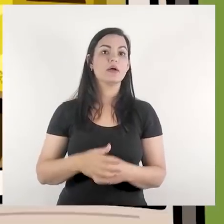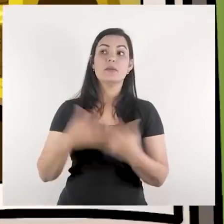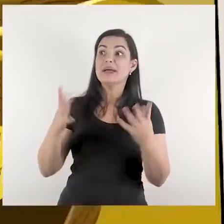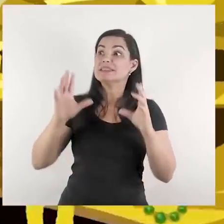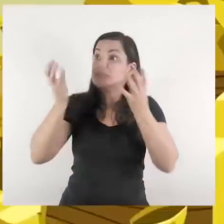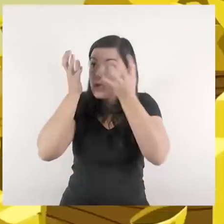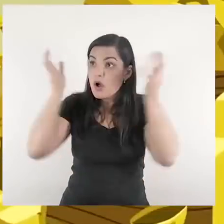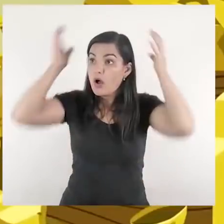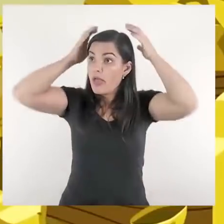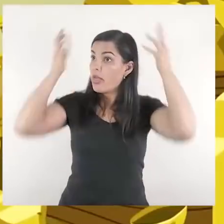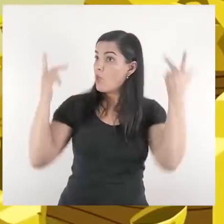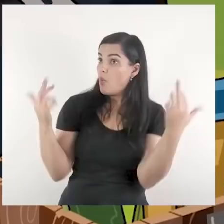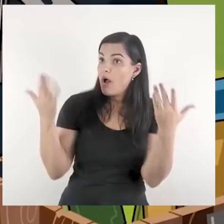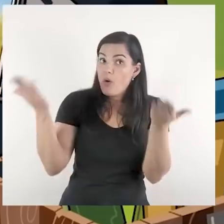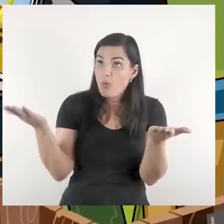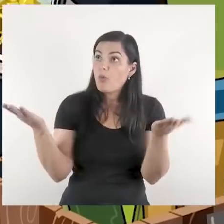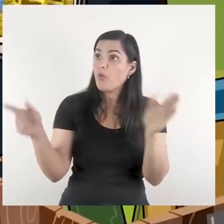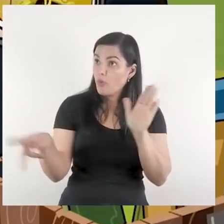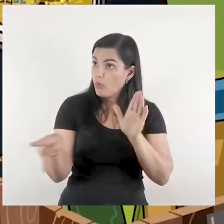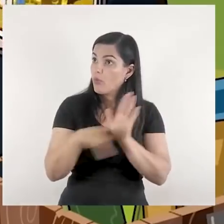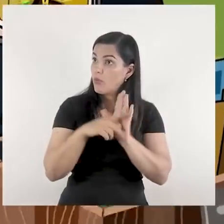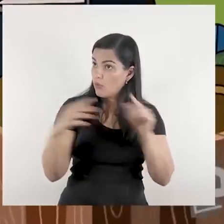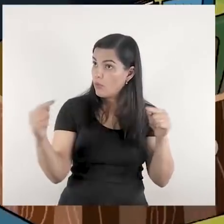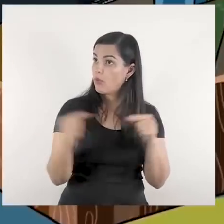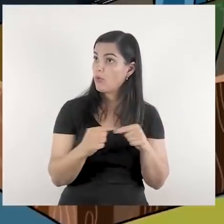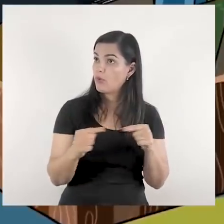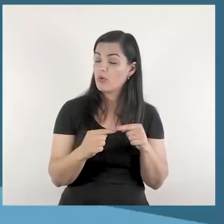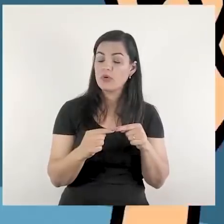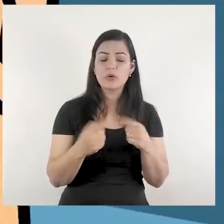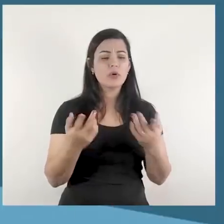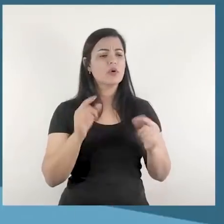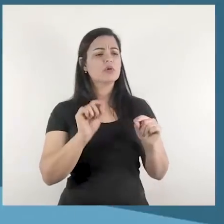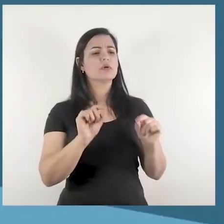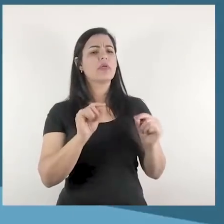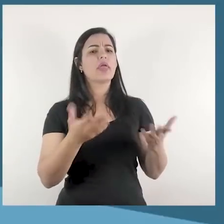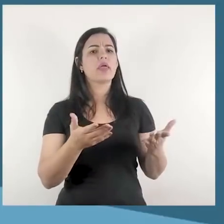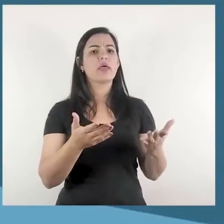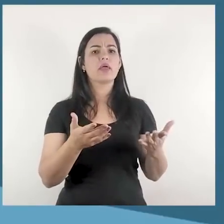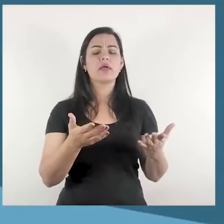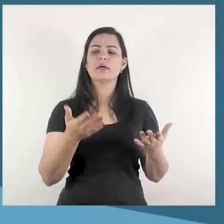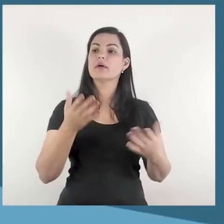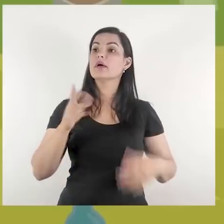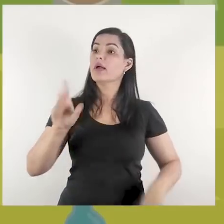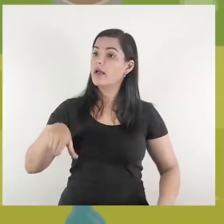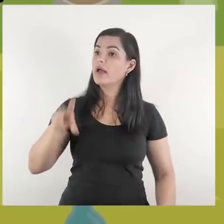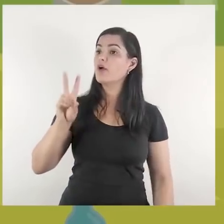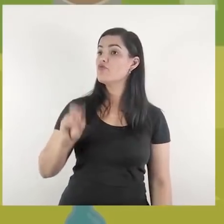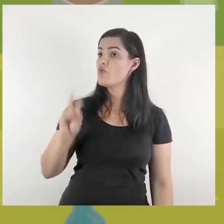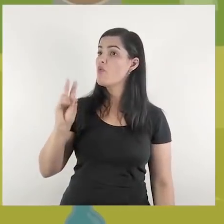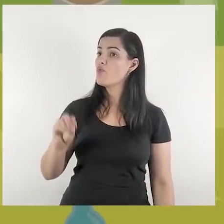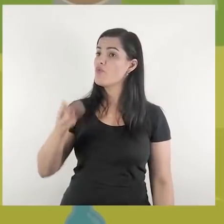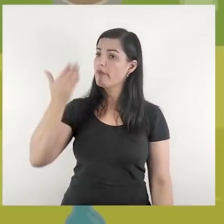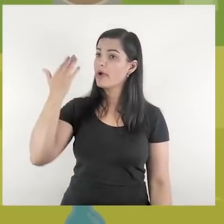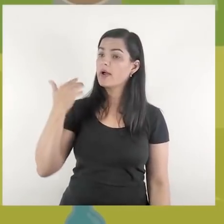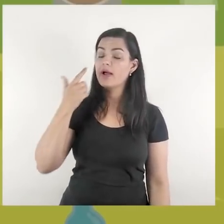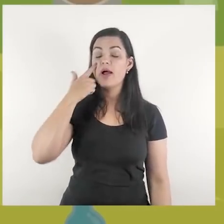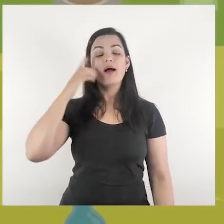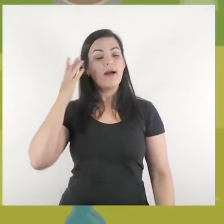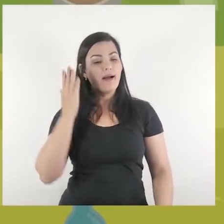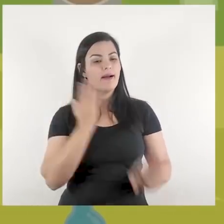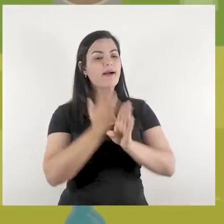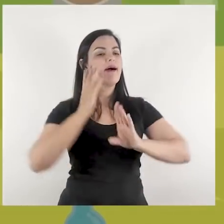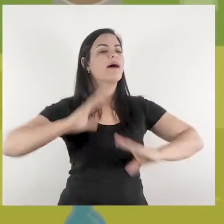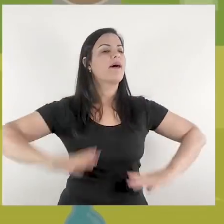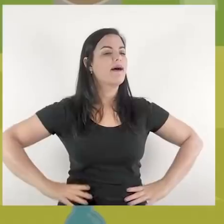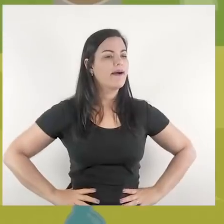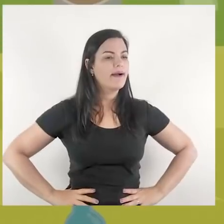Pop. Viu só? Ei, o que é isso? É o vovô. Desvendamos as pistas. O